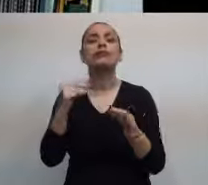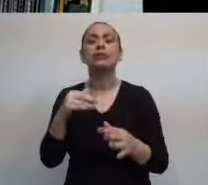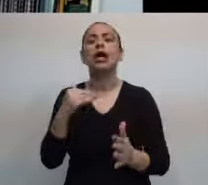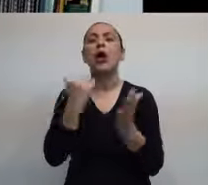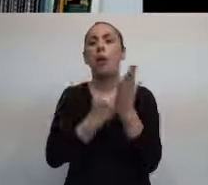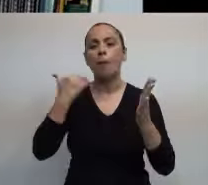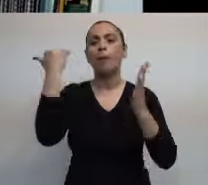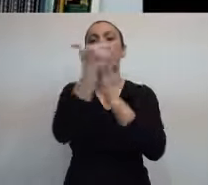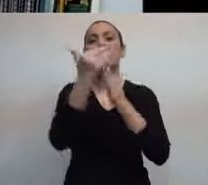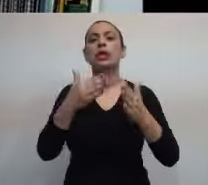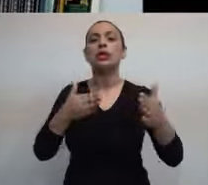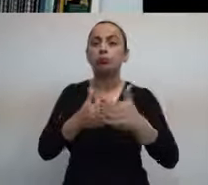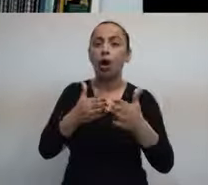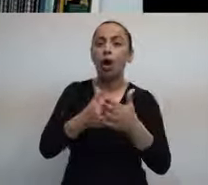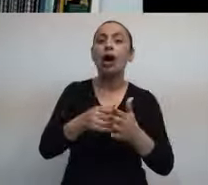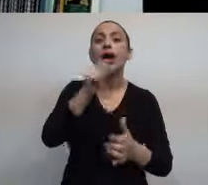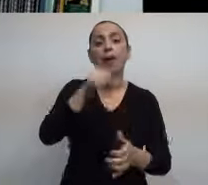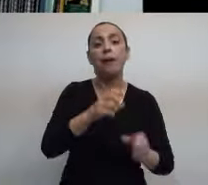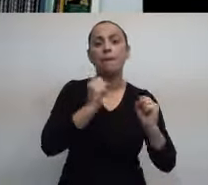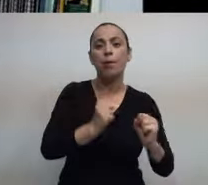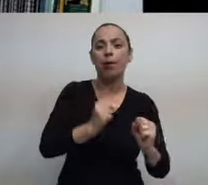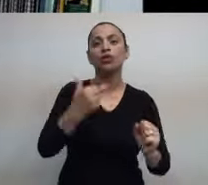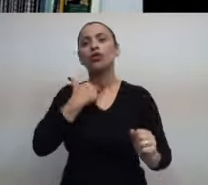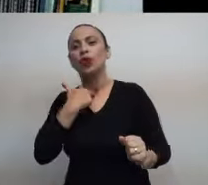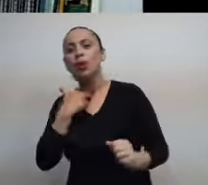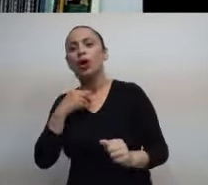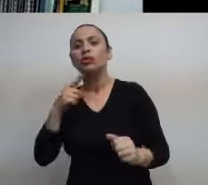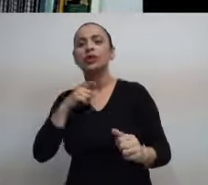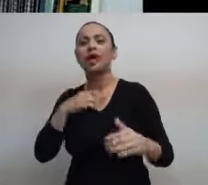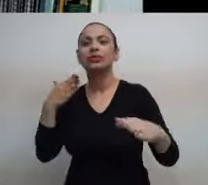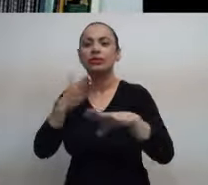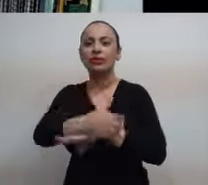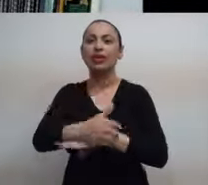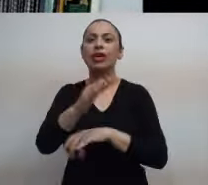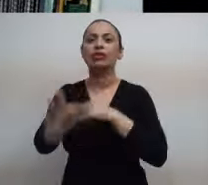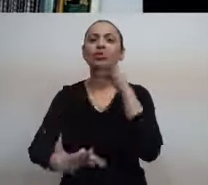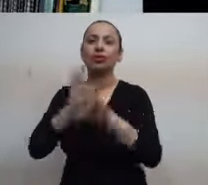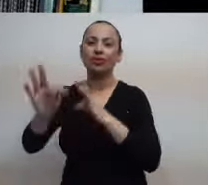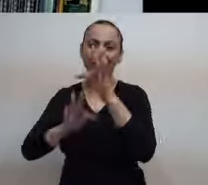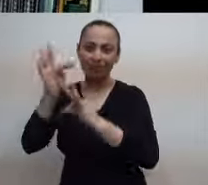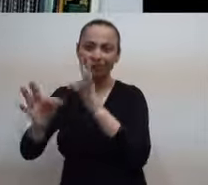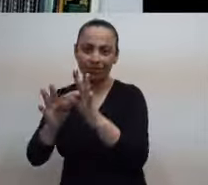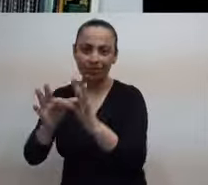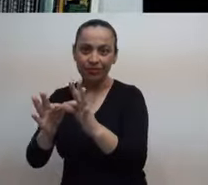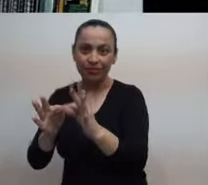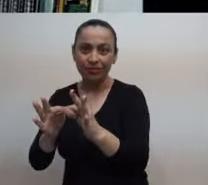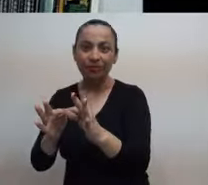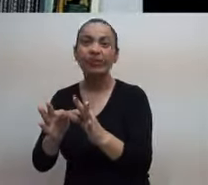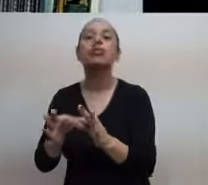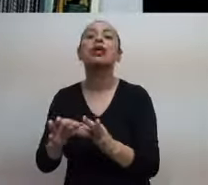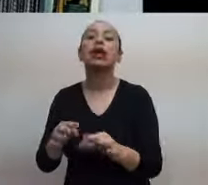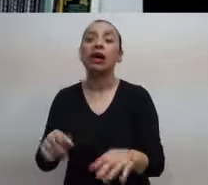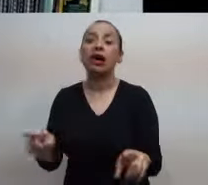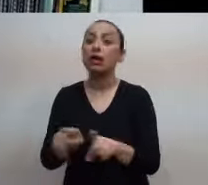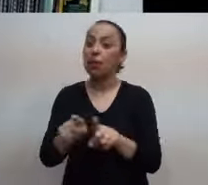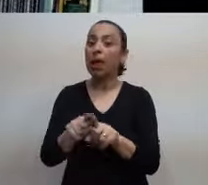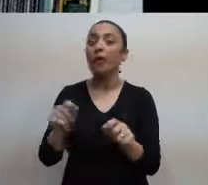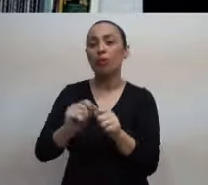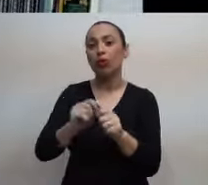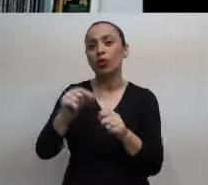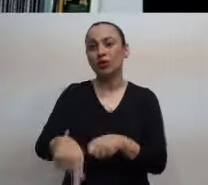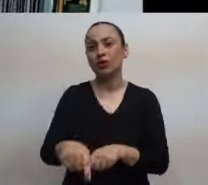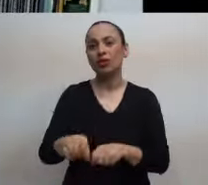as barreiras entre o que pode e os que não podem ter acesso a ela, e especialmente